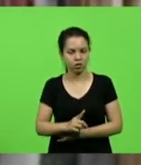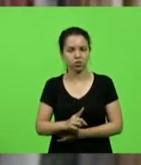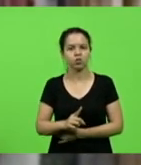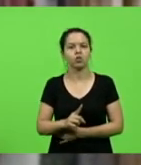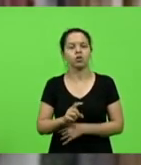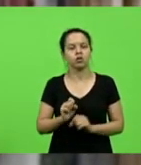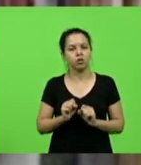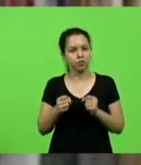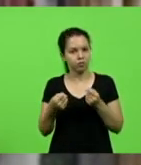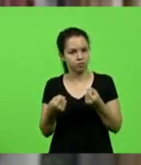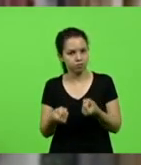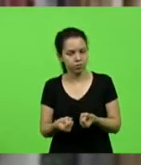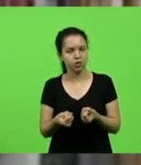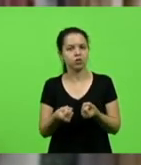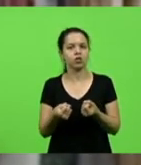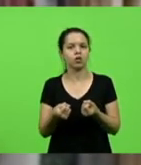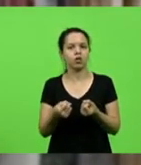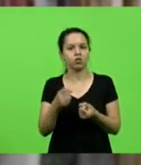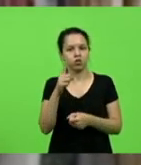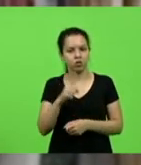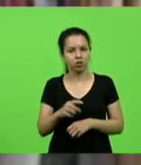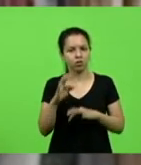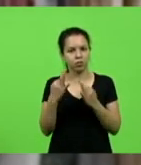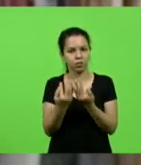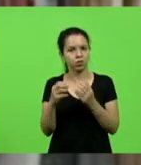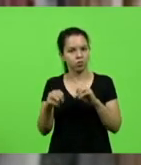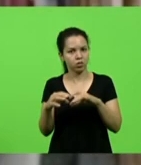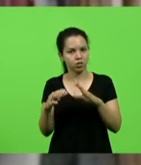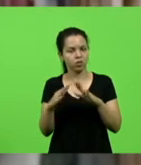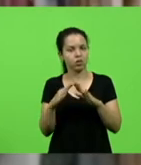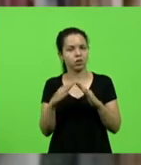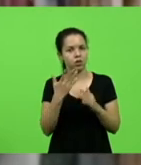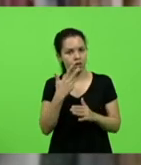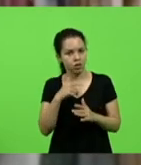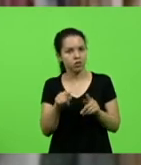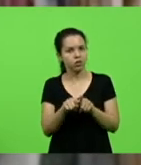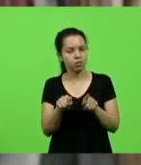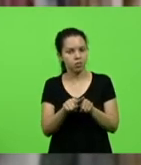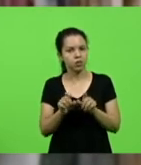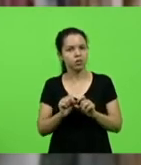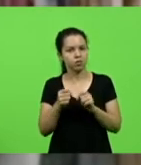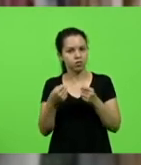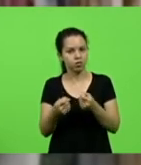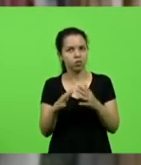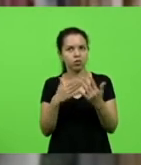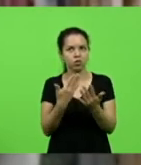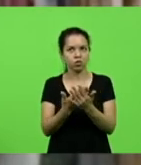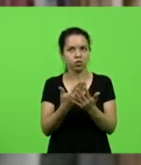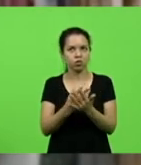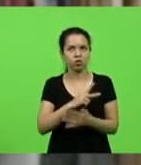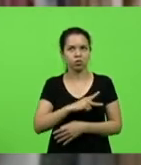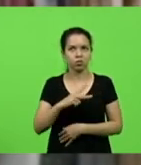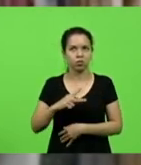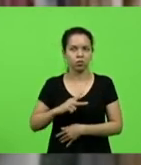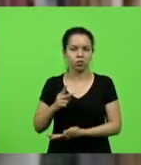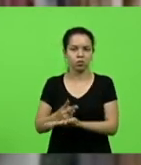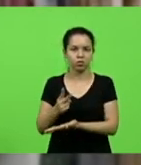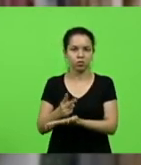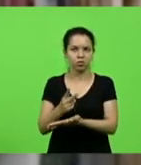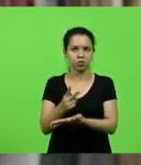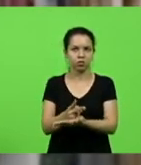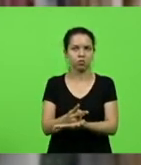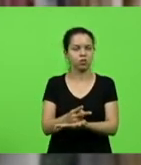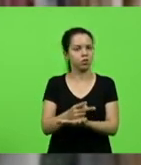crianças, é também um defensor da escola pública e da manutenção das aulas, o que demonstra que ele não é de